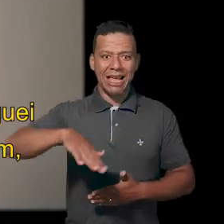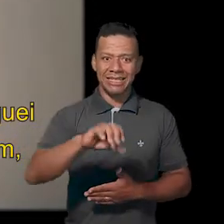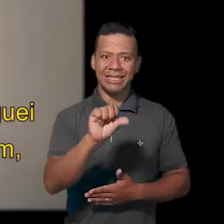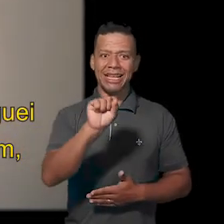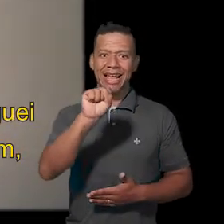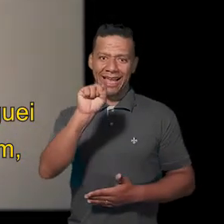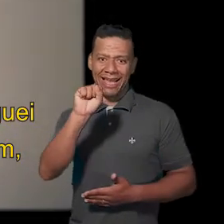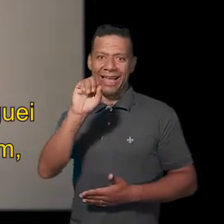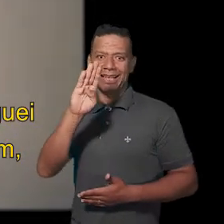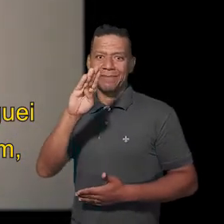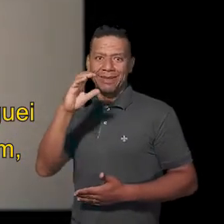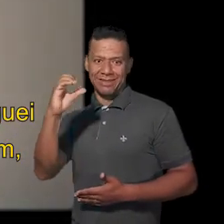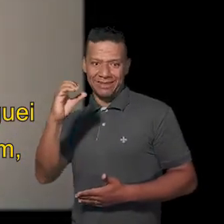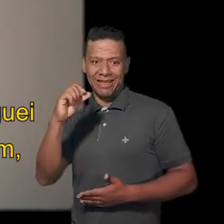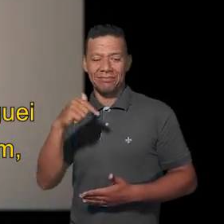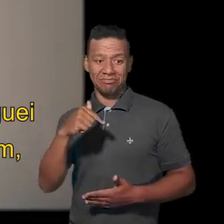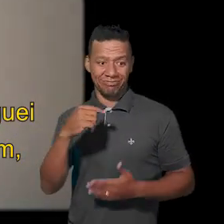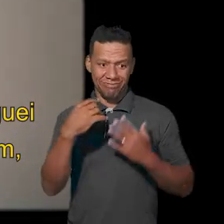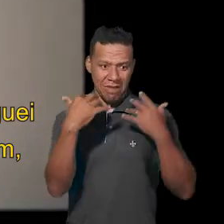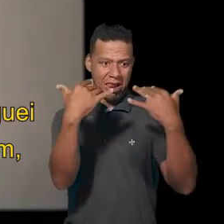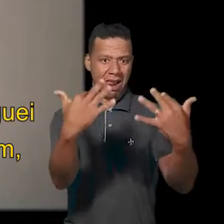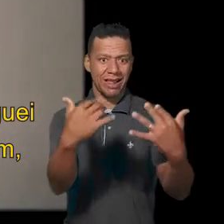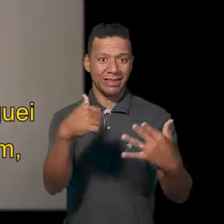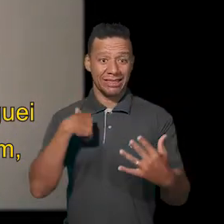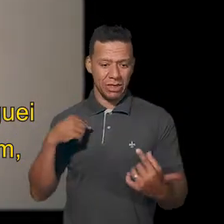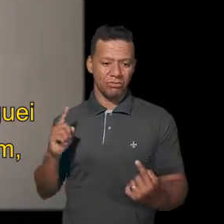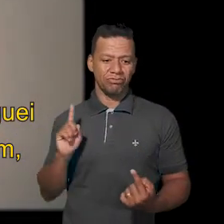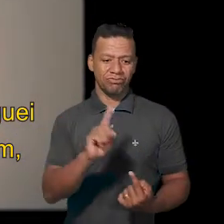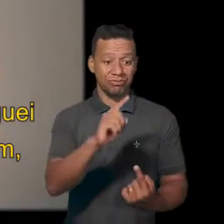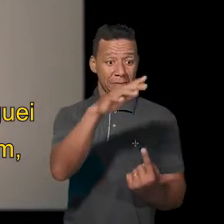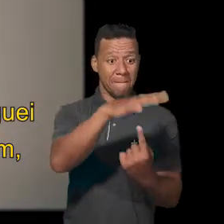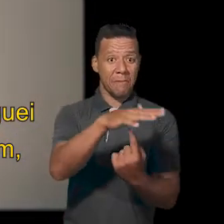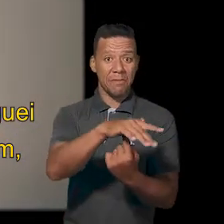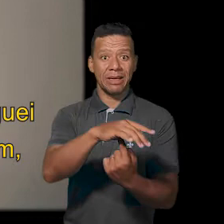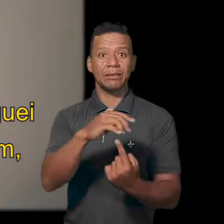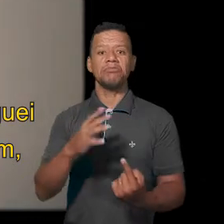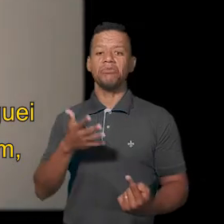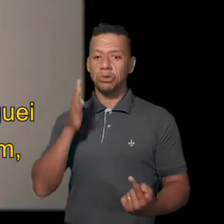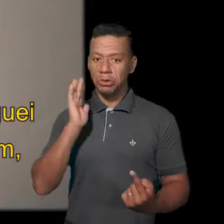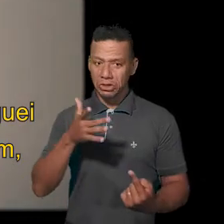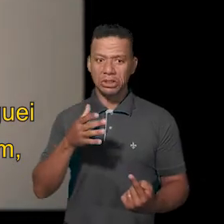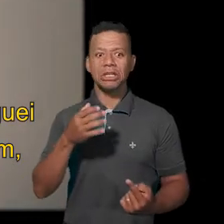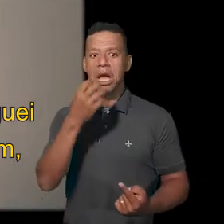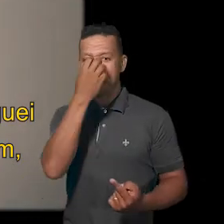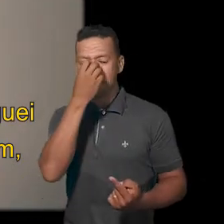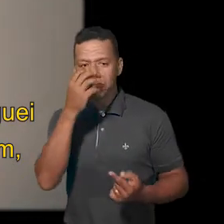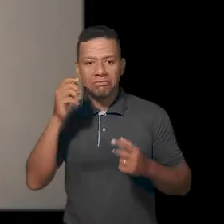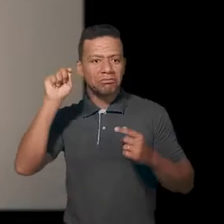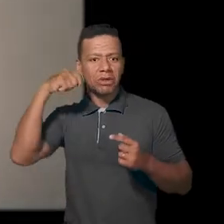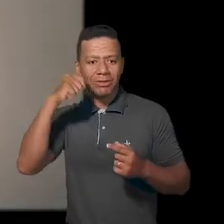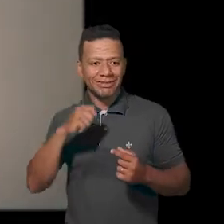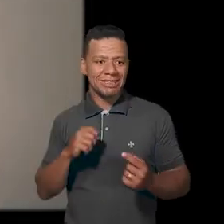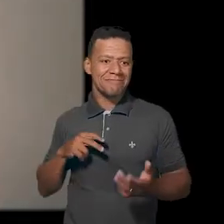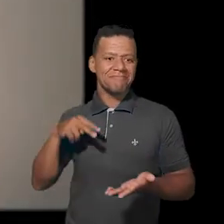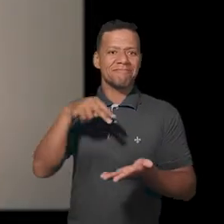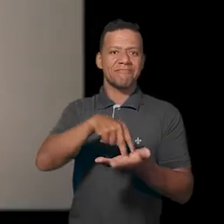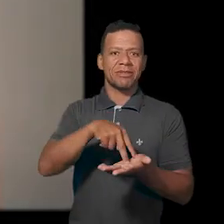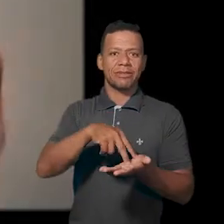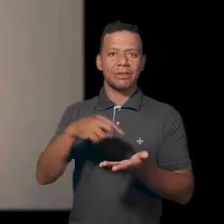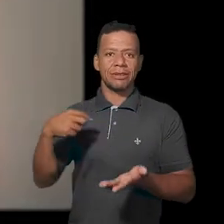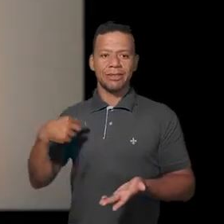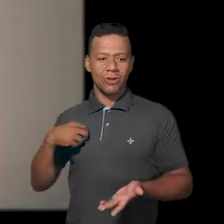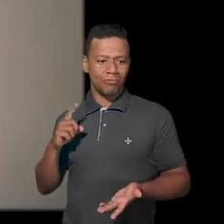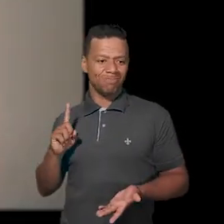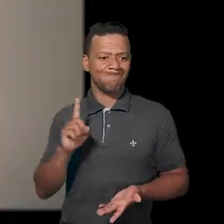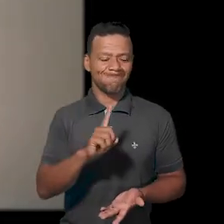O público do Rafael Lazzuri, assim que eu cheguei na praça, e já tinha artista apresentado lá também, assim que eu cheguei na praça, mas